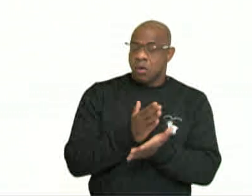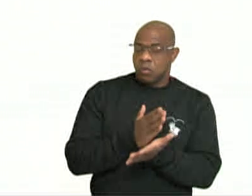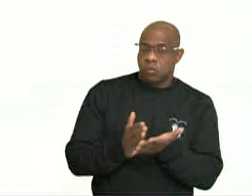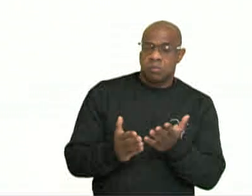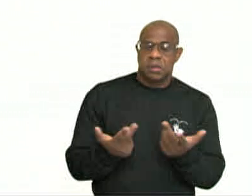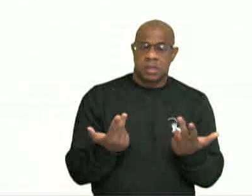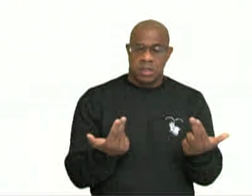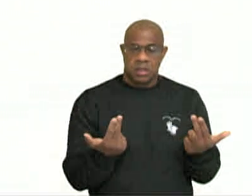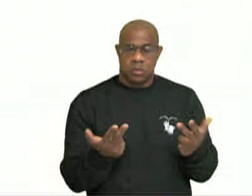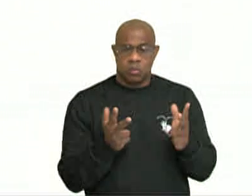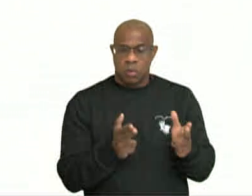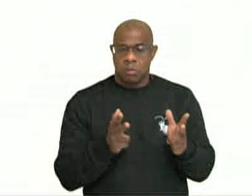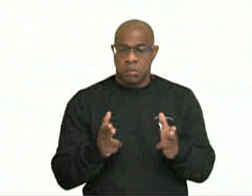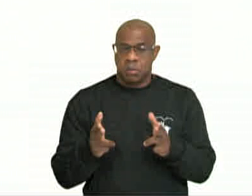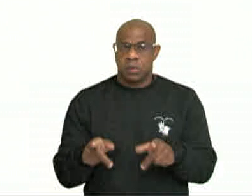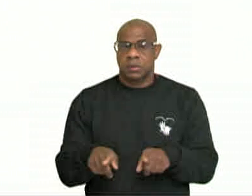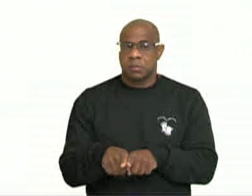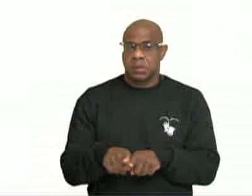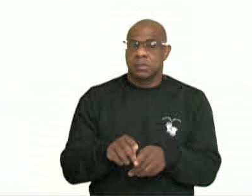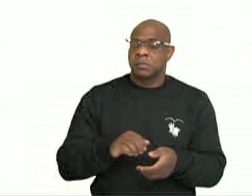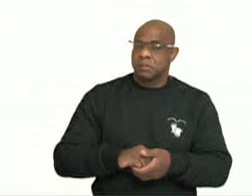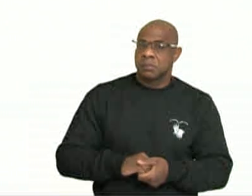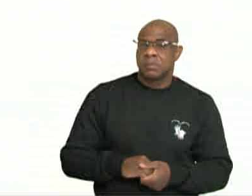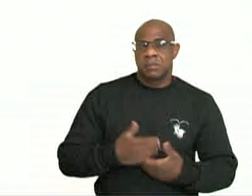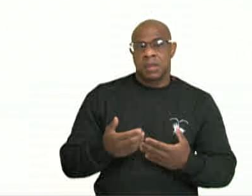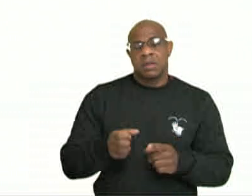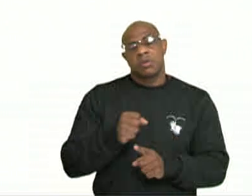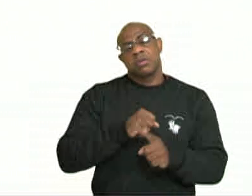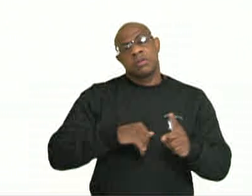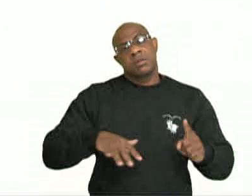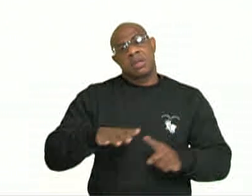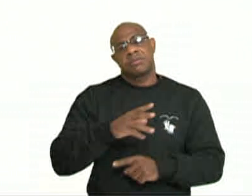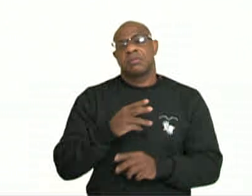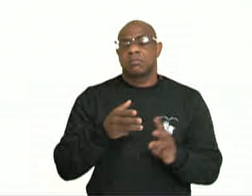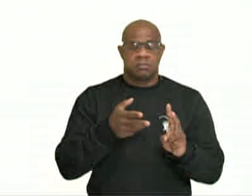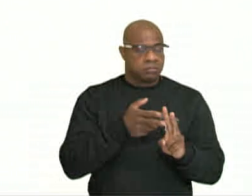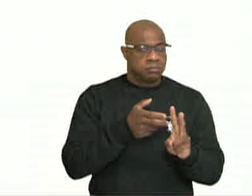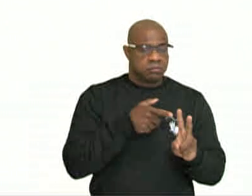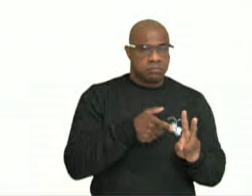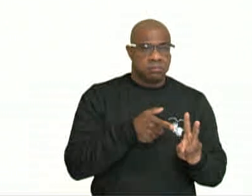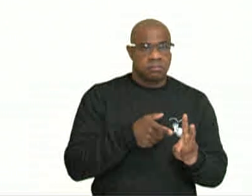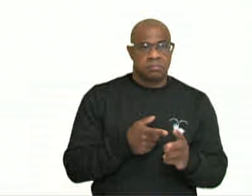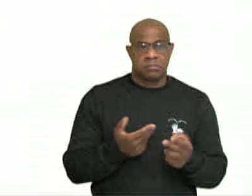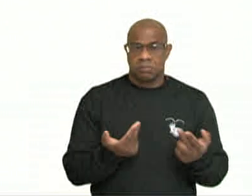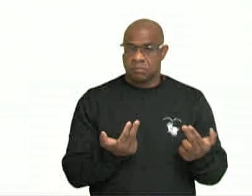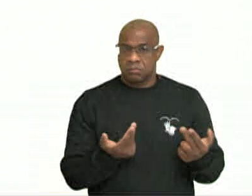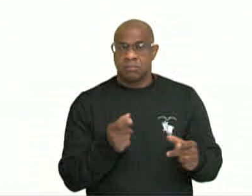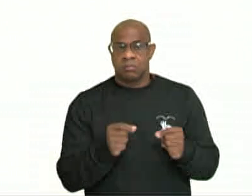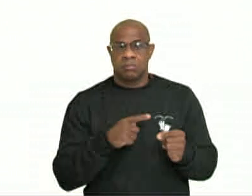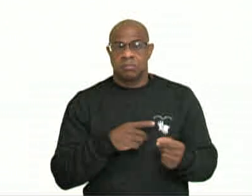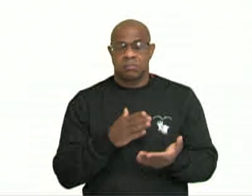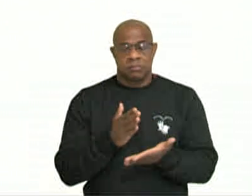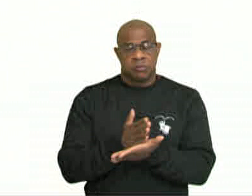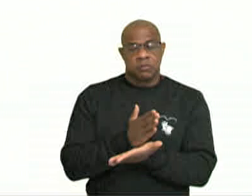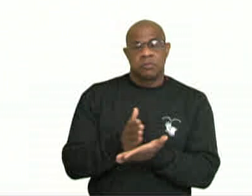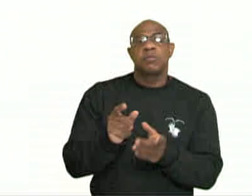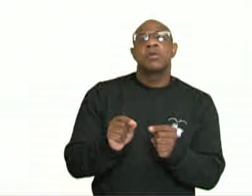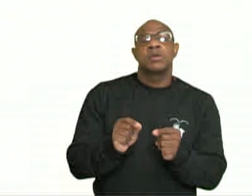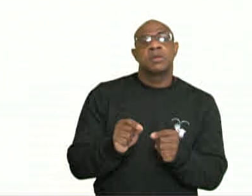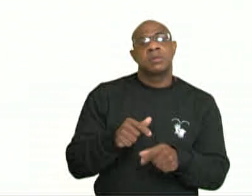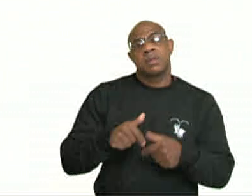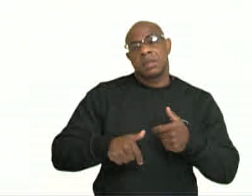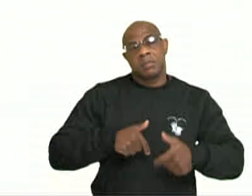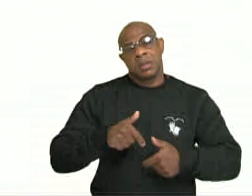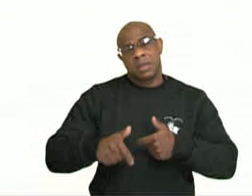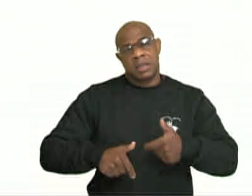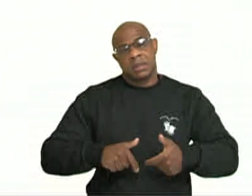ser apontadas. Na sociedade indígena, por exemplo, uma das semelhanças estava na divisão do trabalho, que era feita